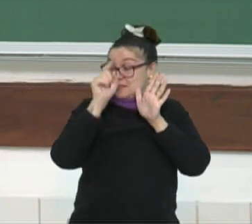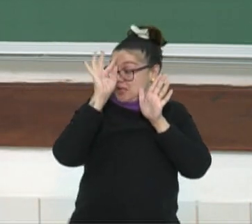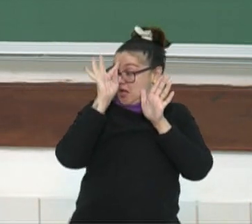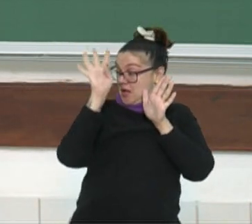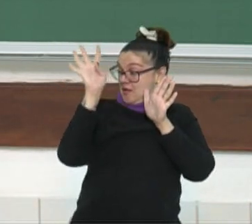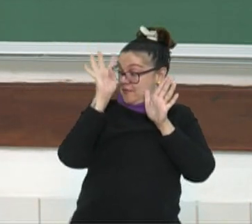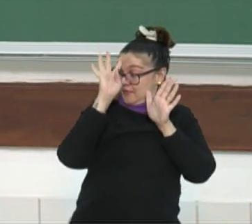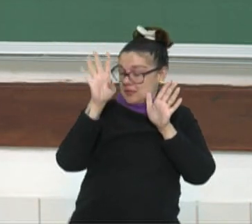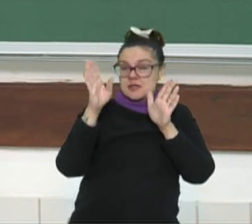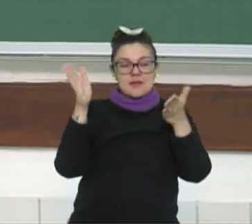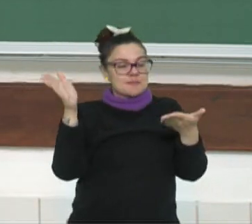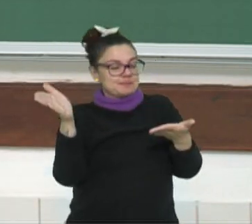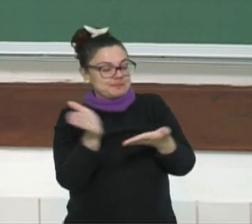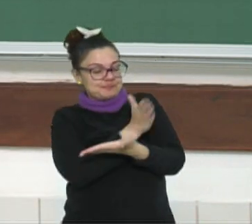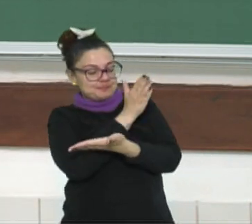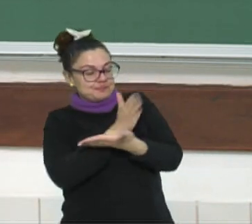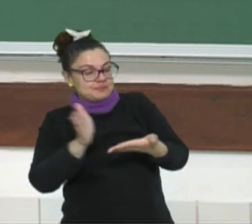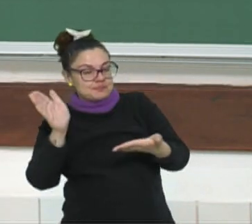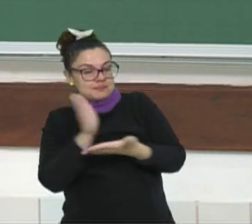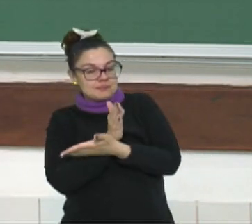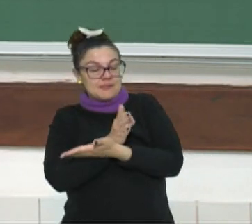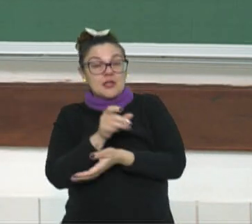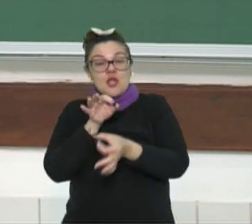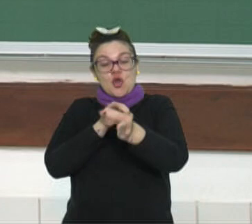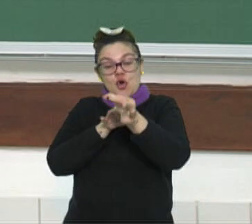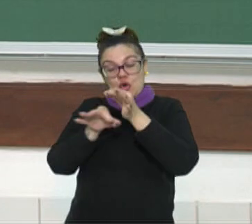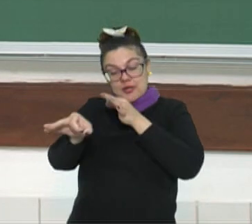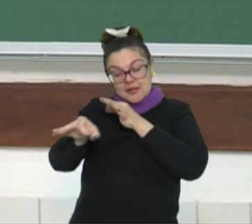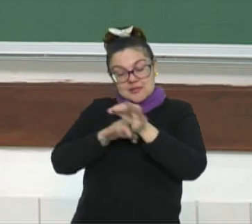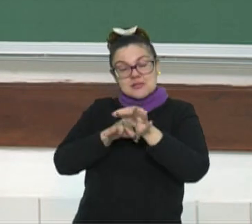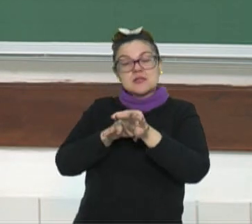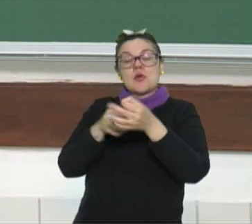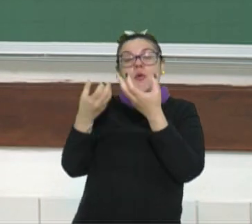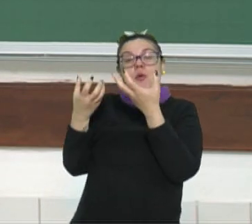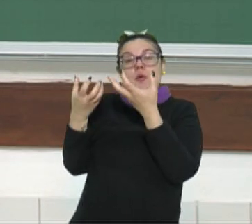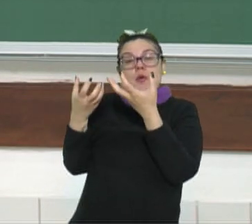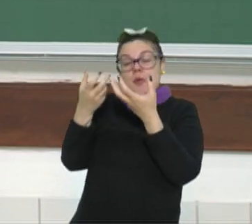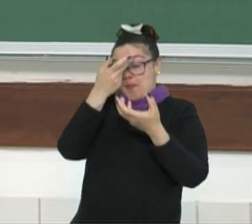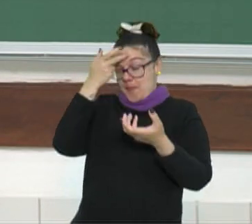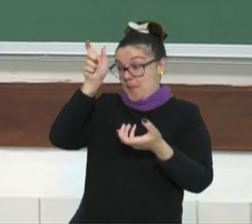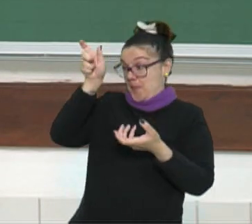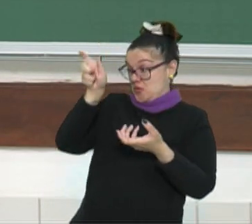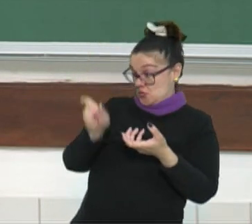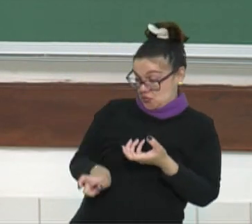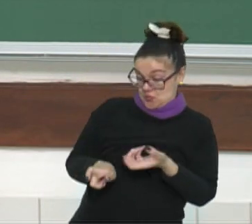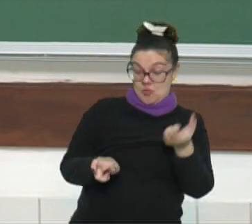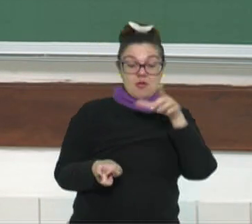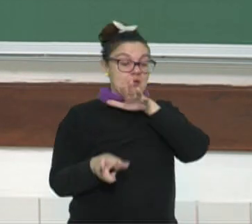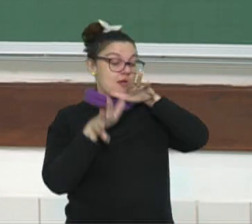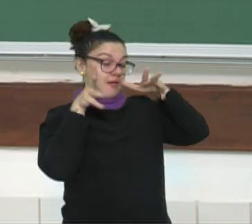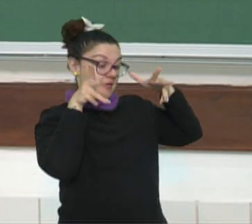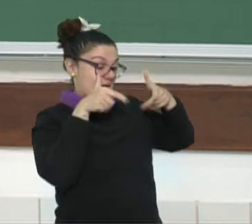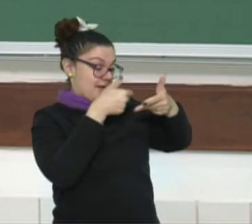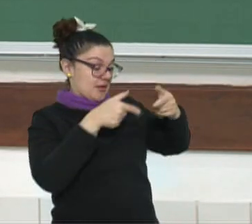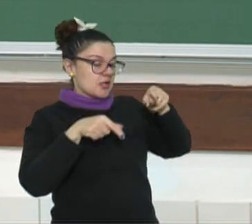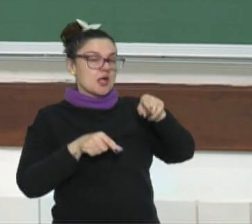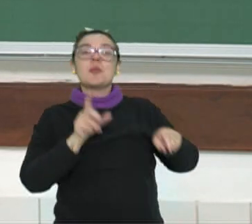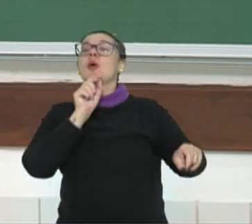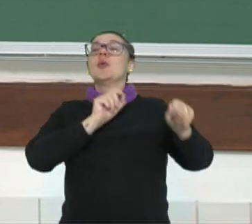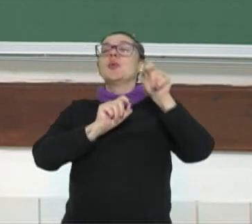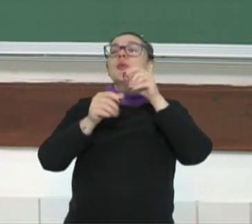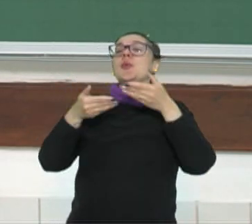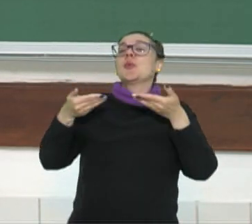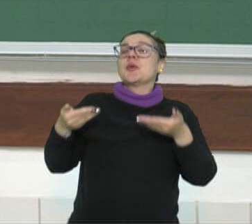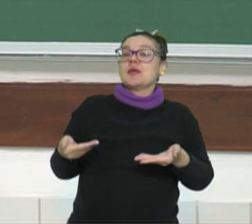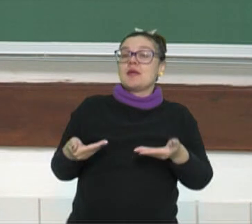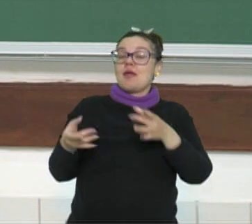reflexão, dessa distinção de mecanismo de divisão entre seres humanos e animais, é o que